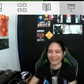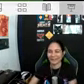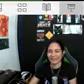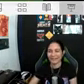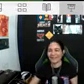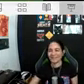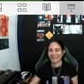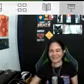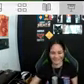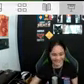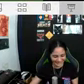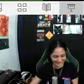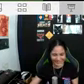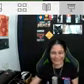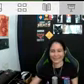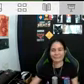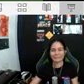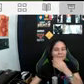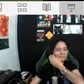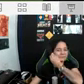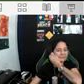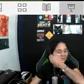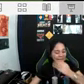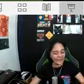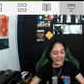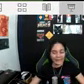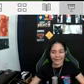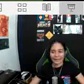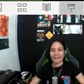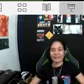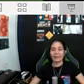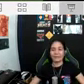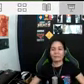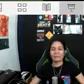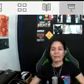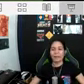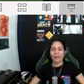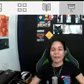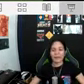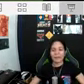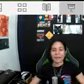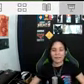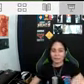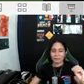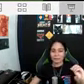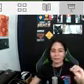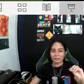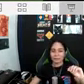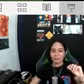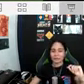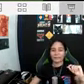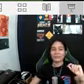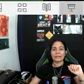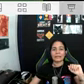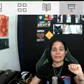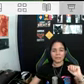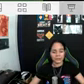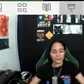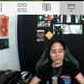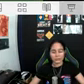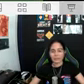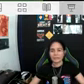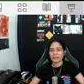Só no cafezinho aí, né? Então, Os tipos de variações